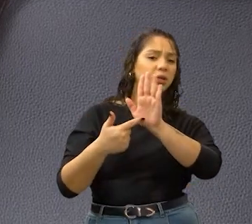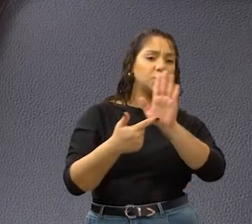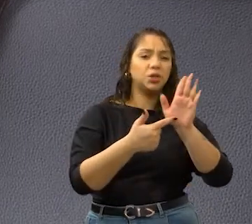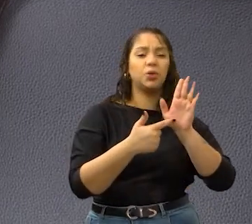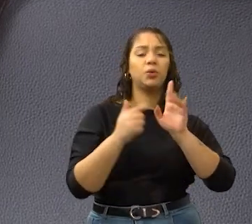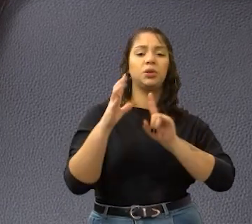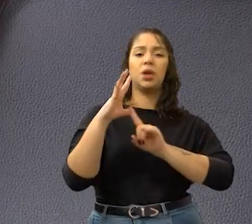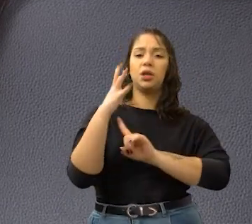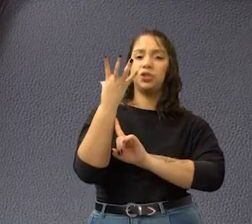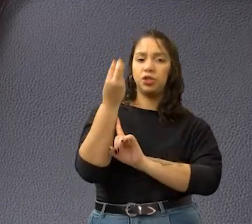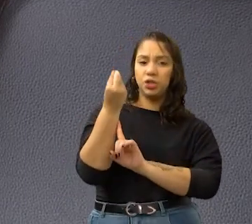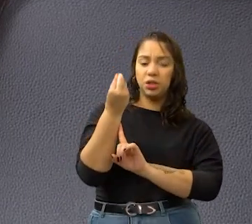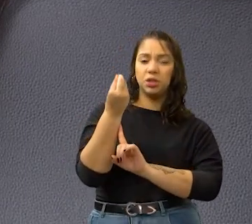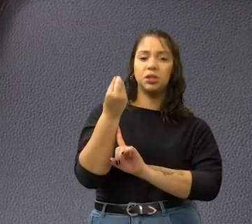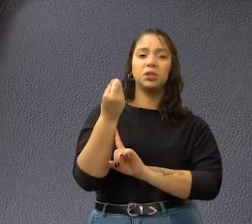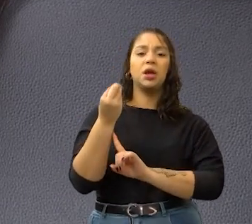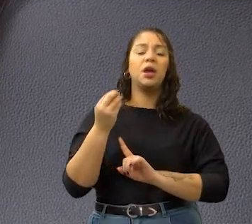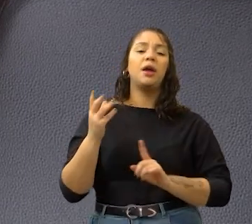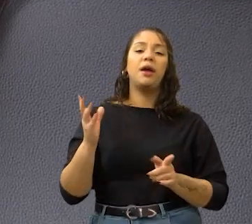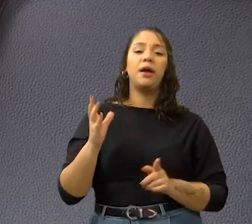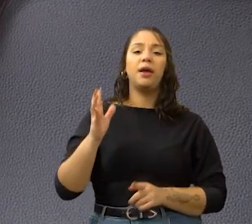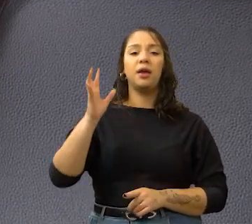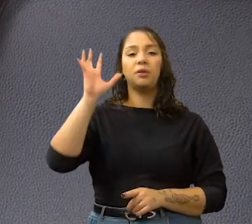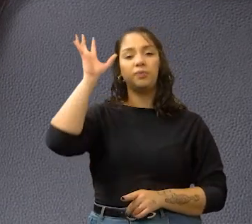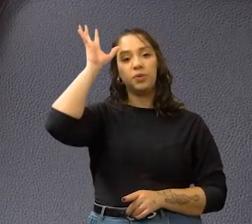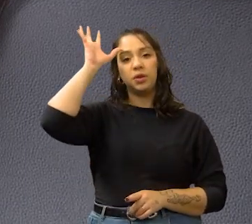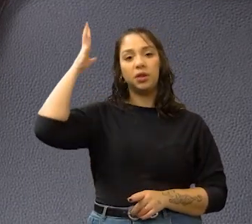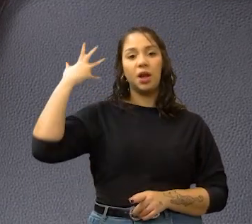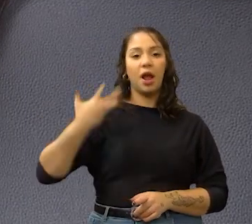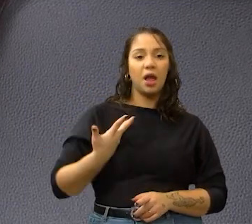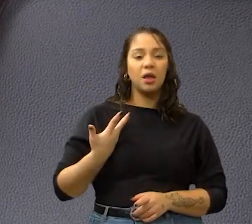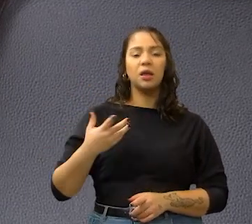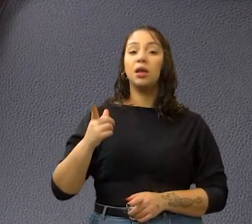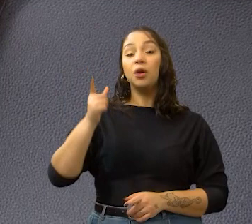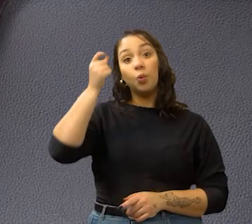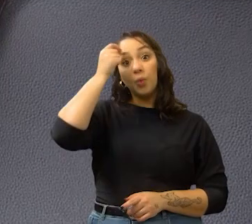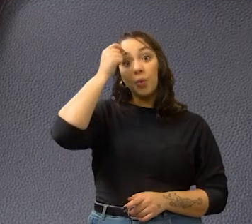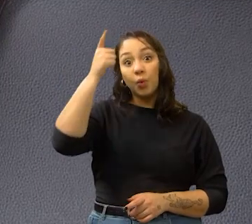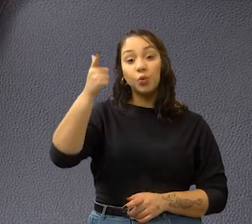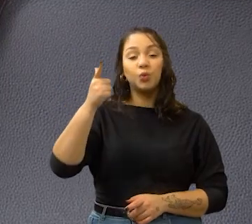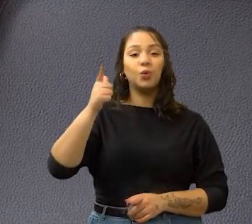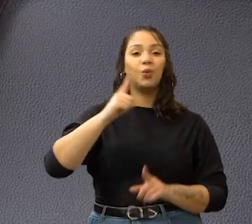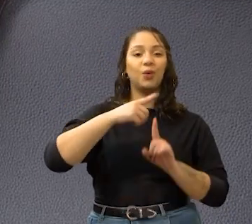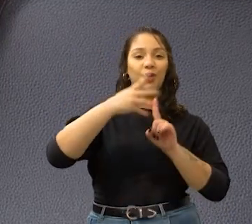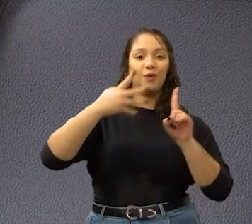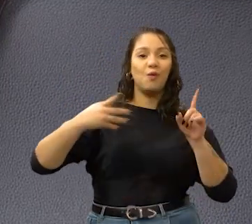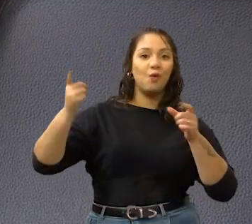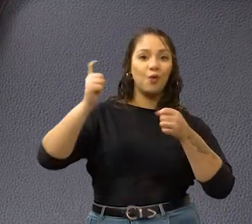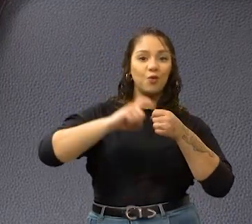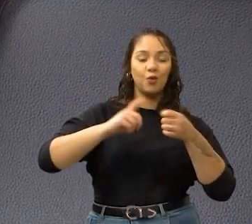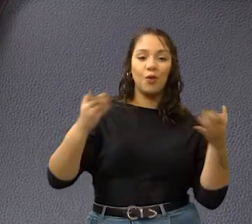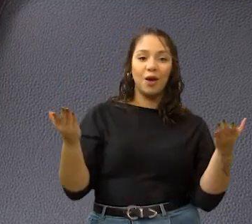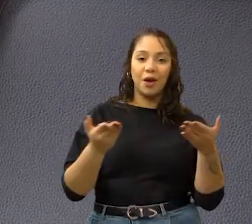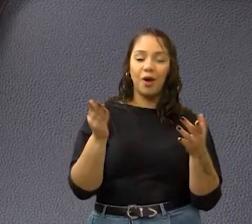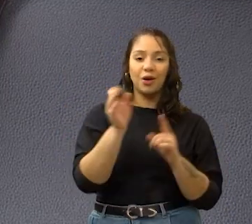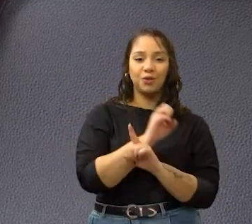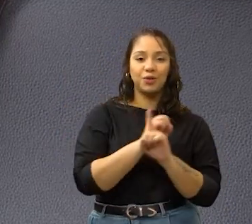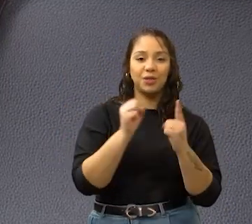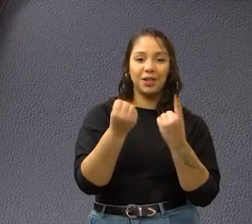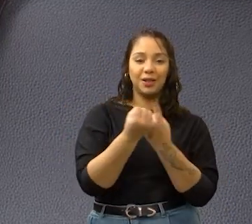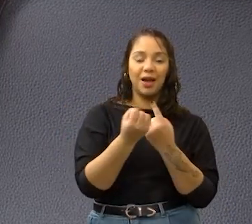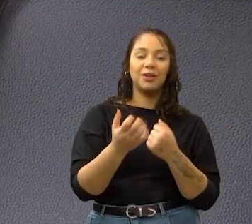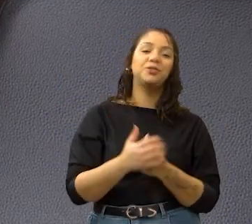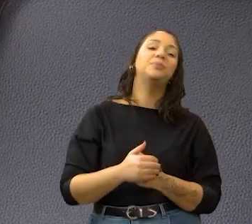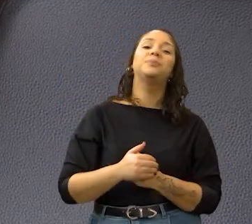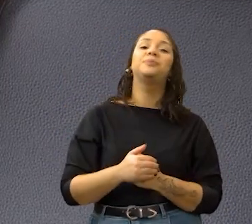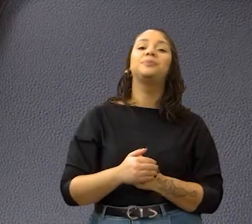diversas apresentações, artistas, drags, a cultura mesmo, a cultura ballroom que acabou voltando, né,